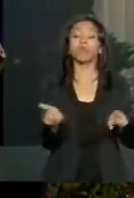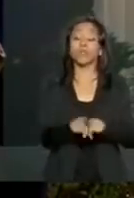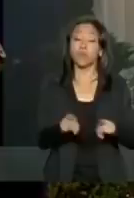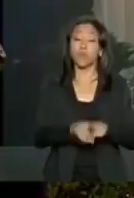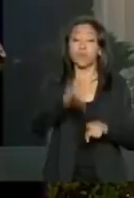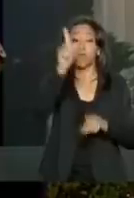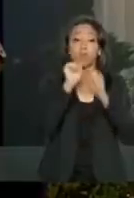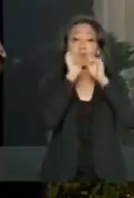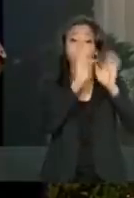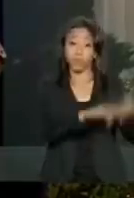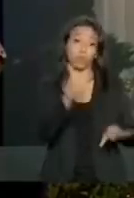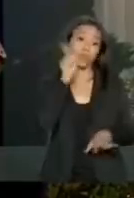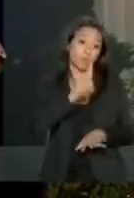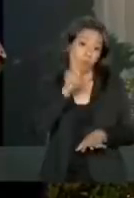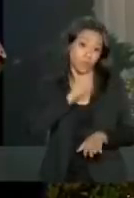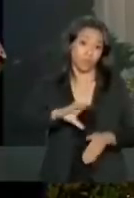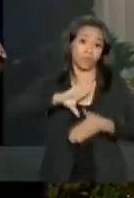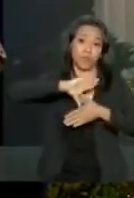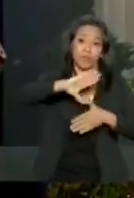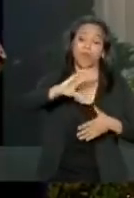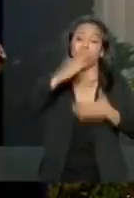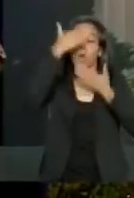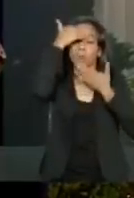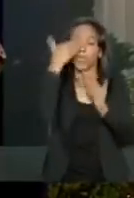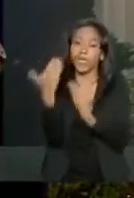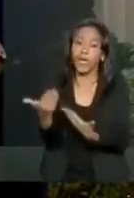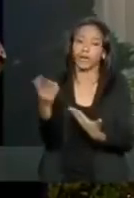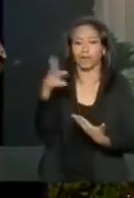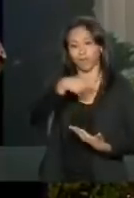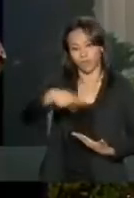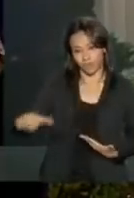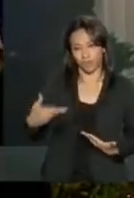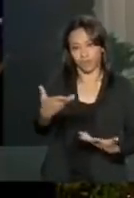abençoe os Estados Unidos da América. Meu muito obrigado, senhor presidente.